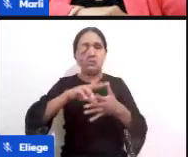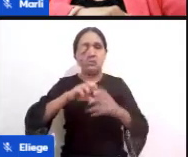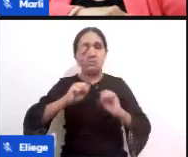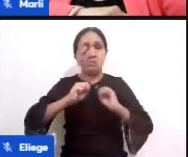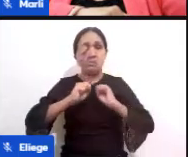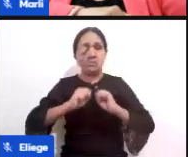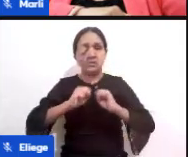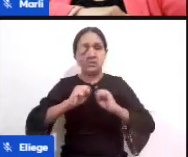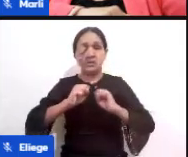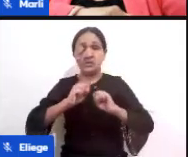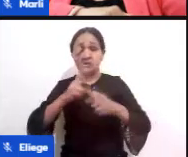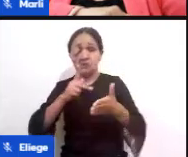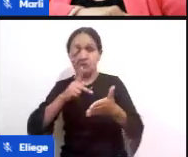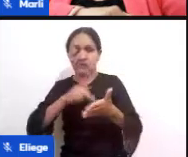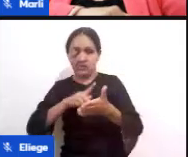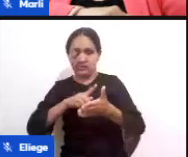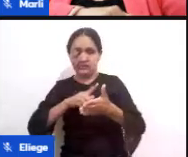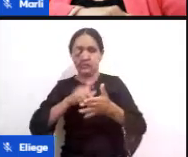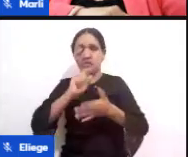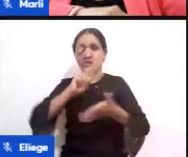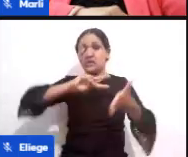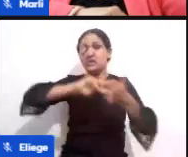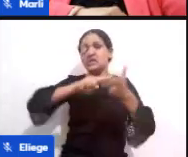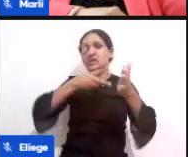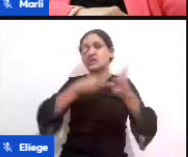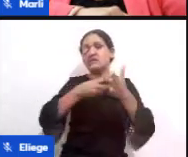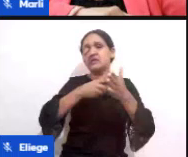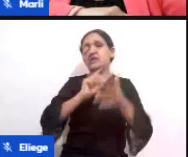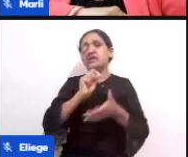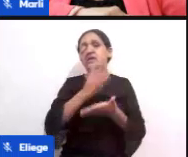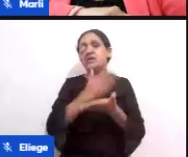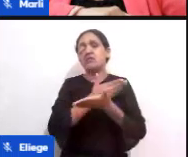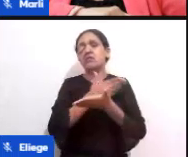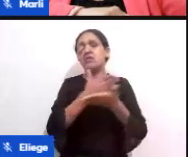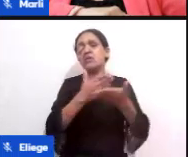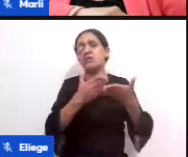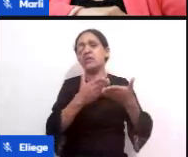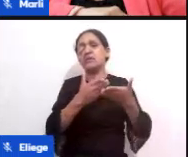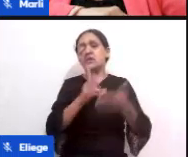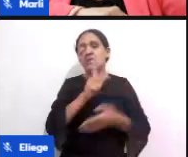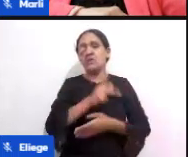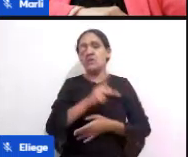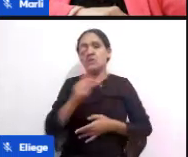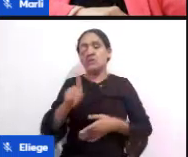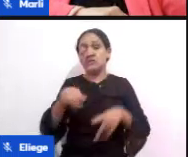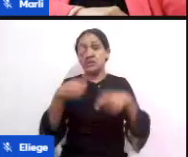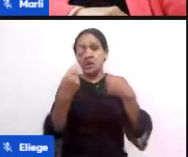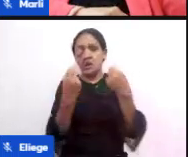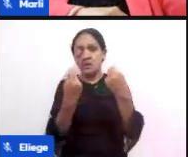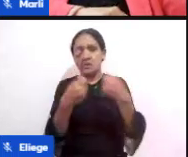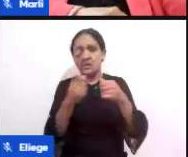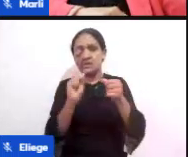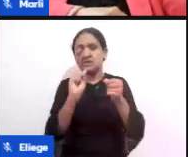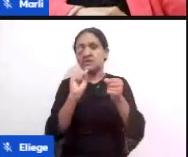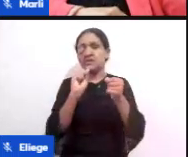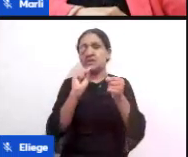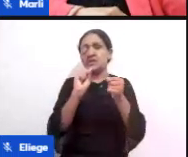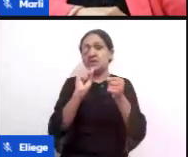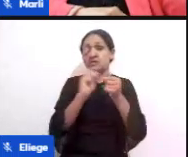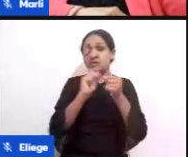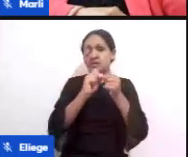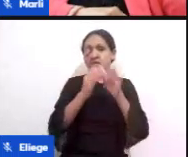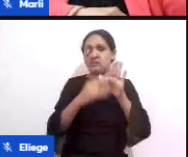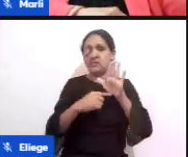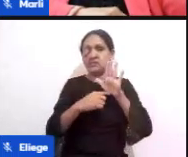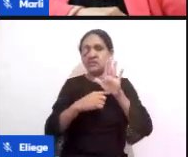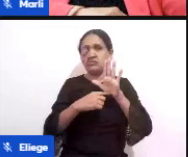significa? Que, inicialmente, o professor tem que proporcionar uma etapa de construção